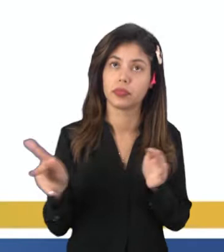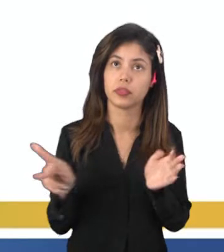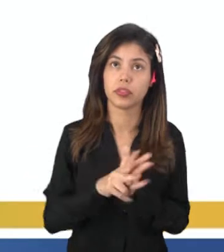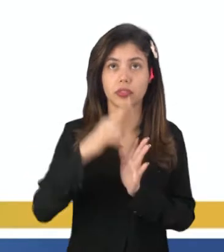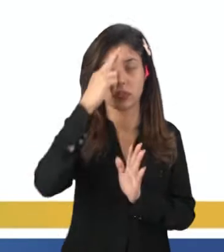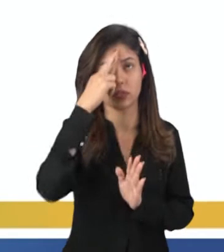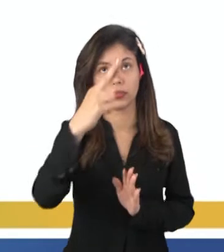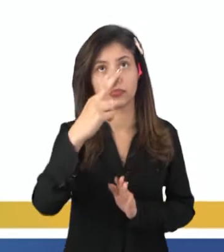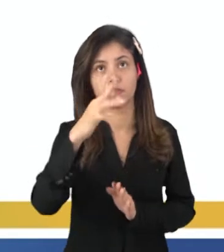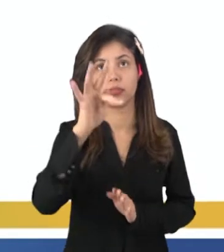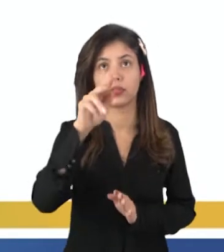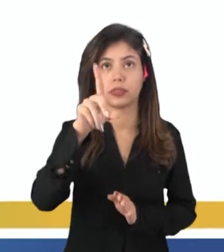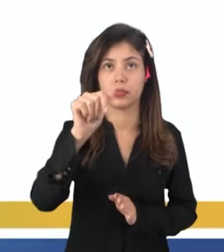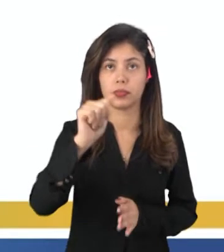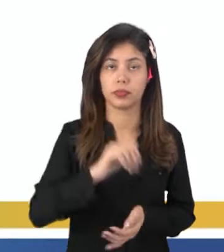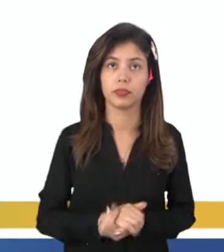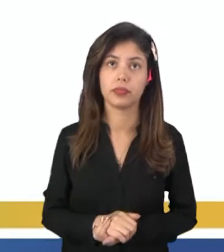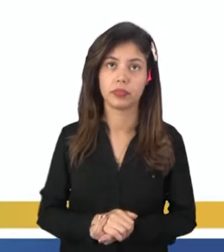feudal,